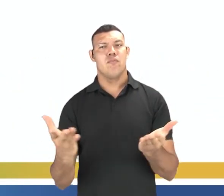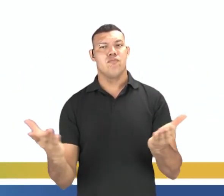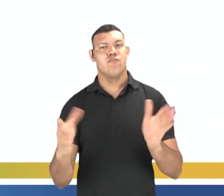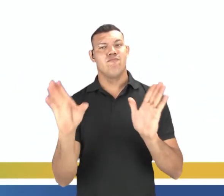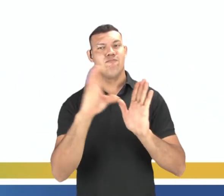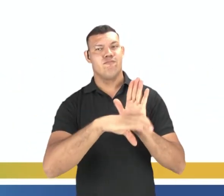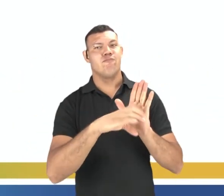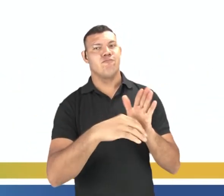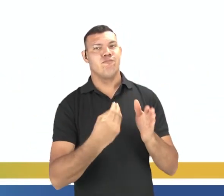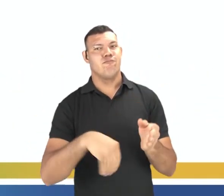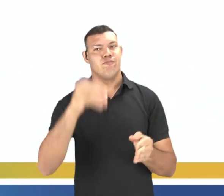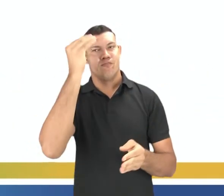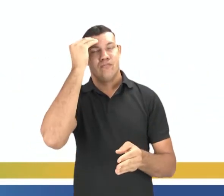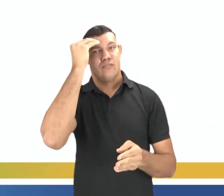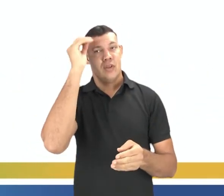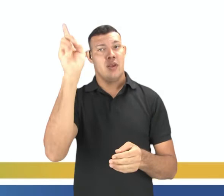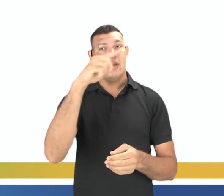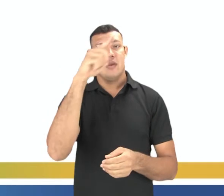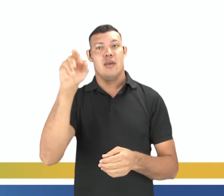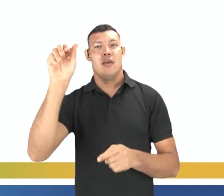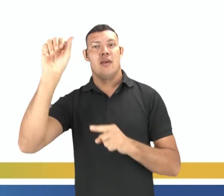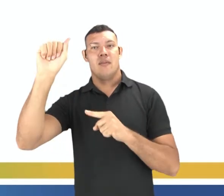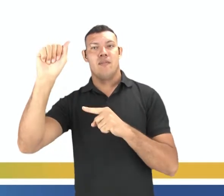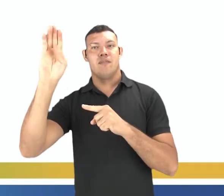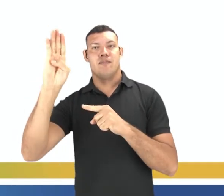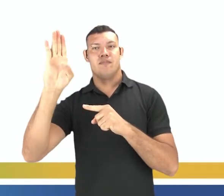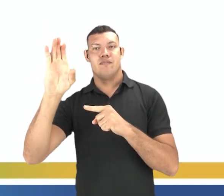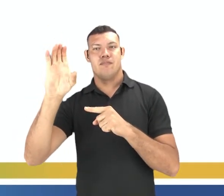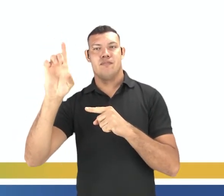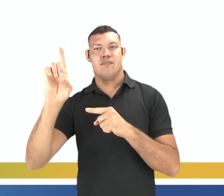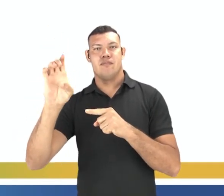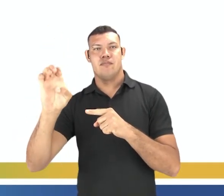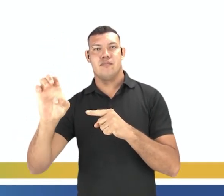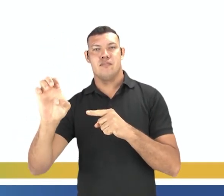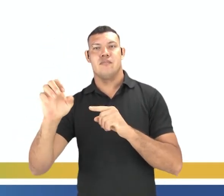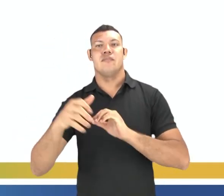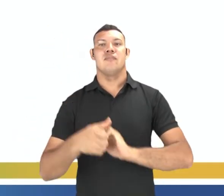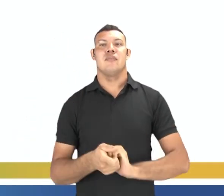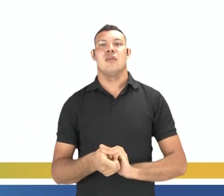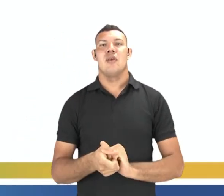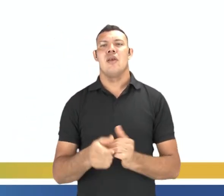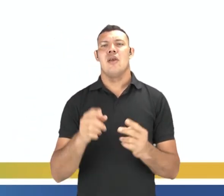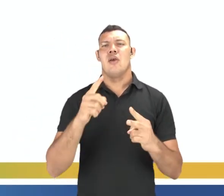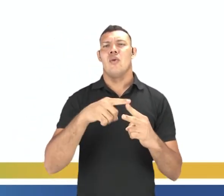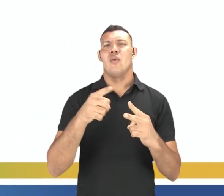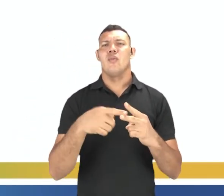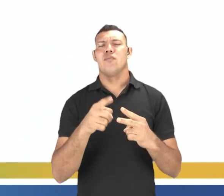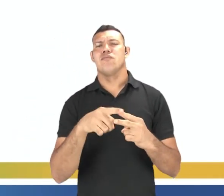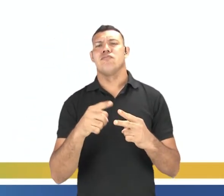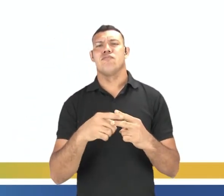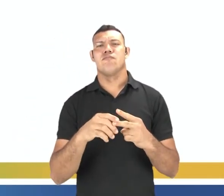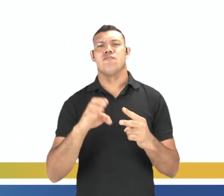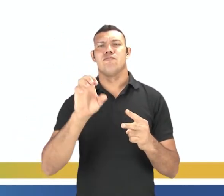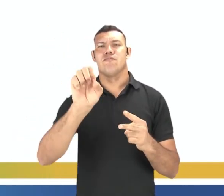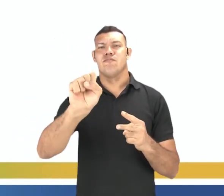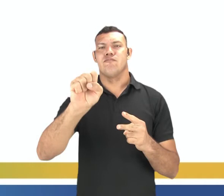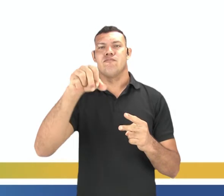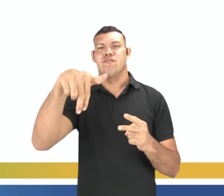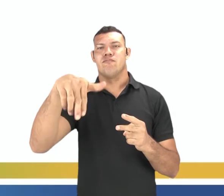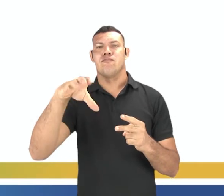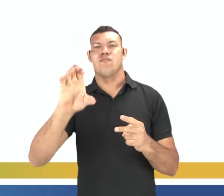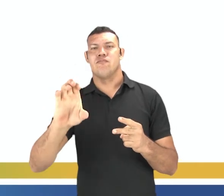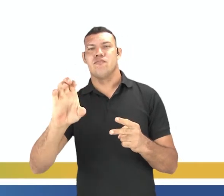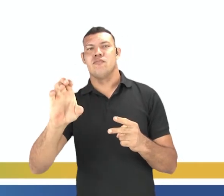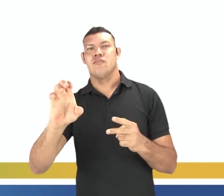hoje, marque a alternativa que indica corretamente a parte do sistema nervoso central. Então,